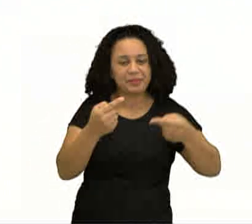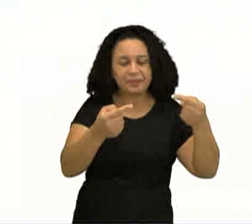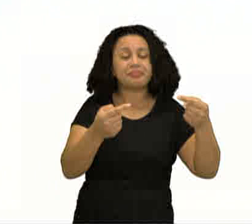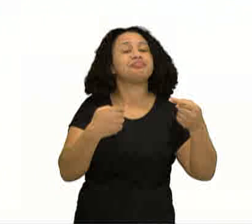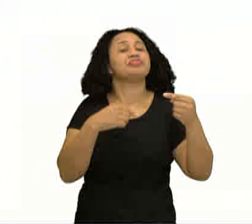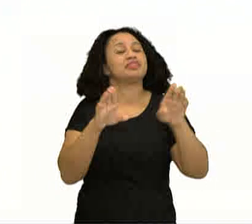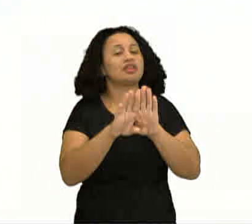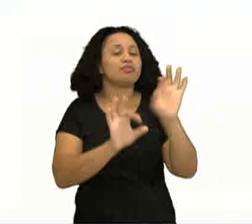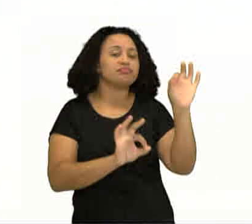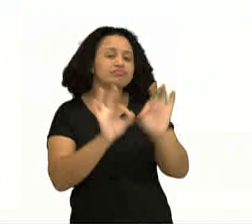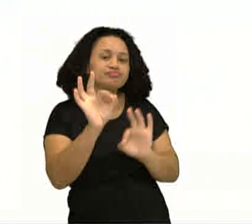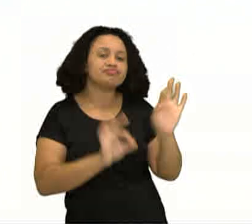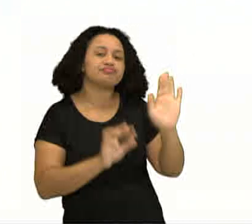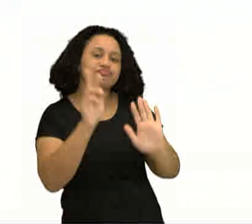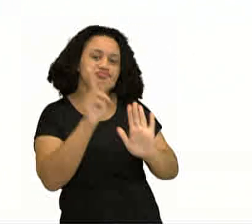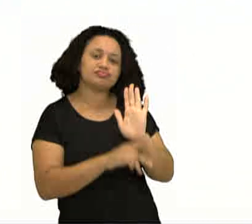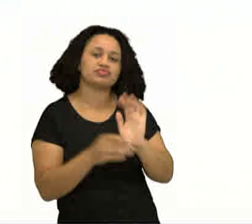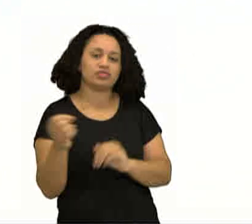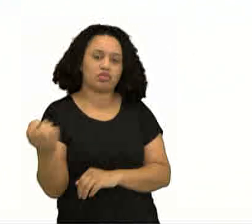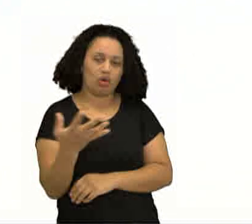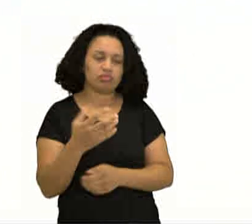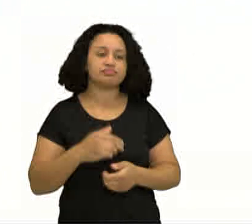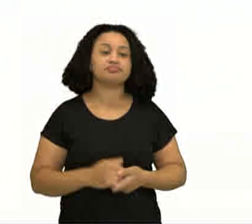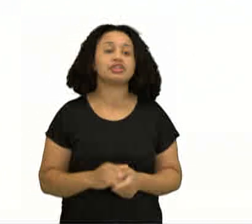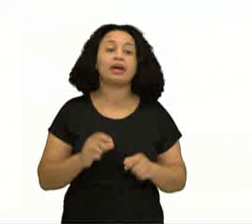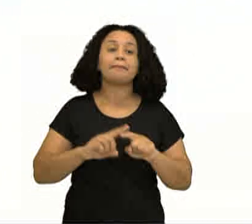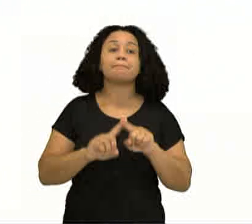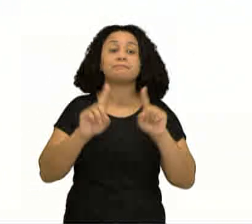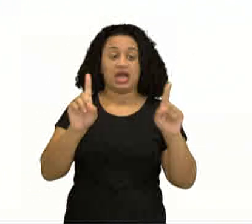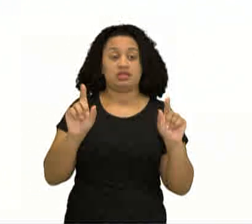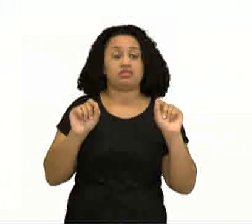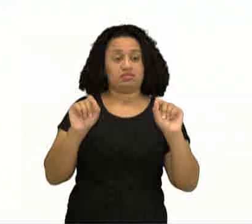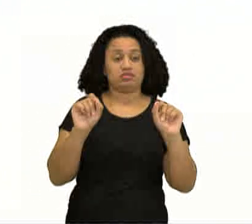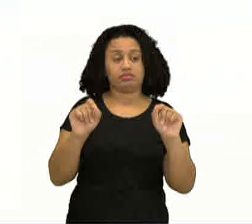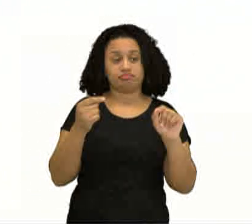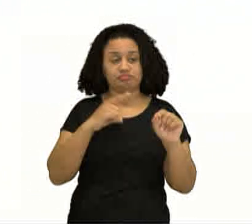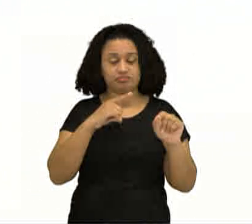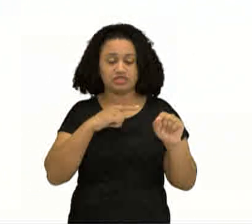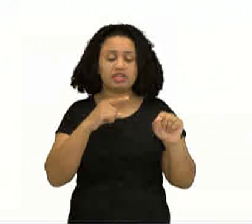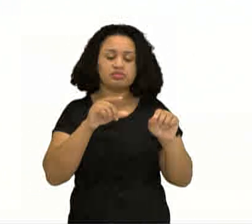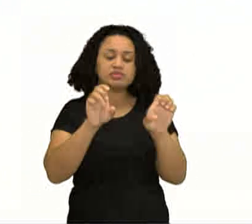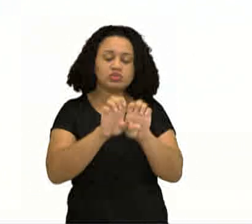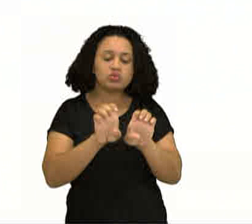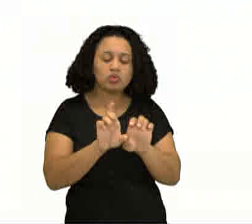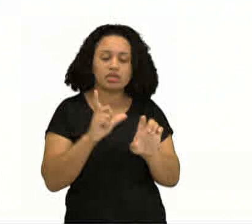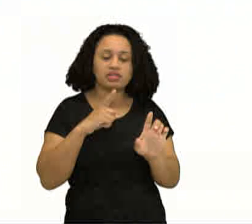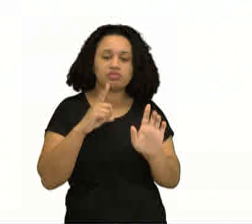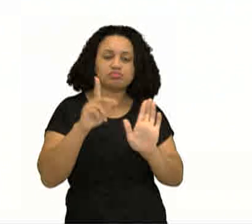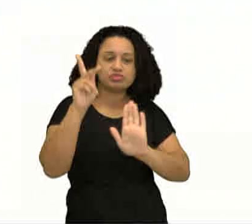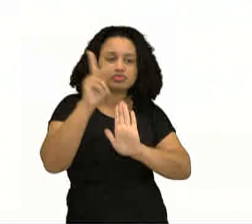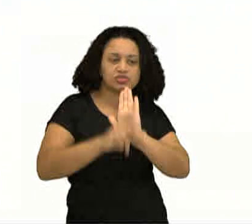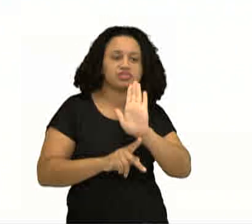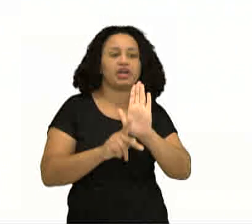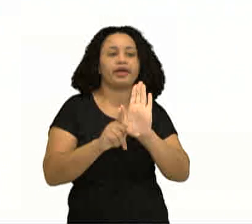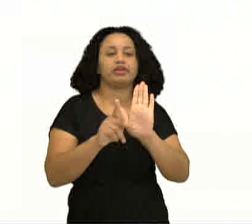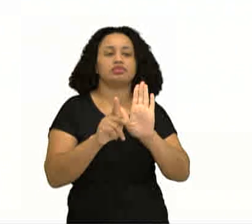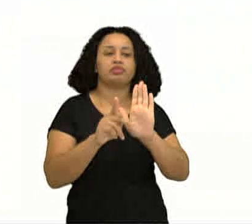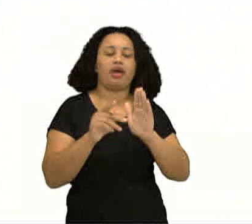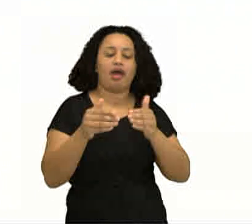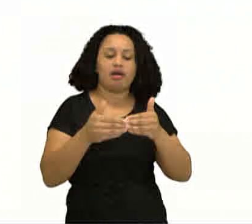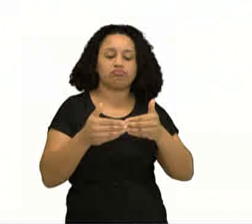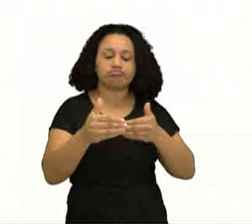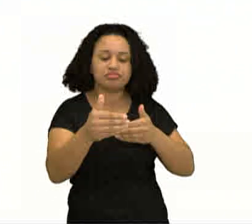e planejamentos, mas feitos e estruturados com projetos de médio e